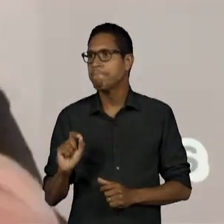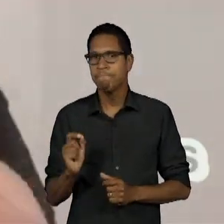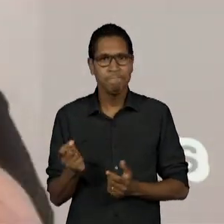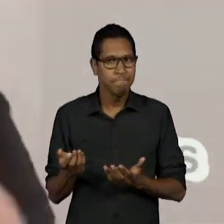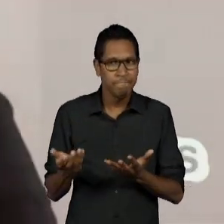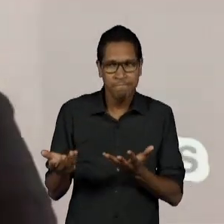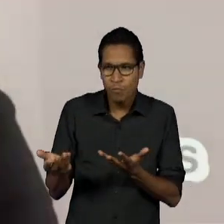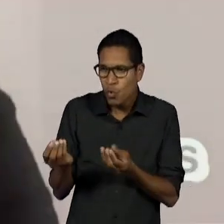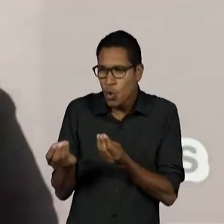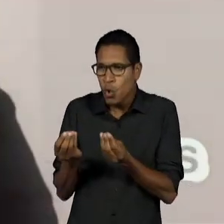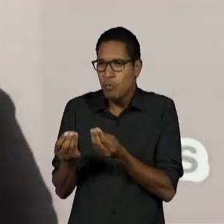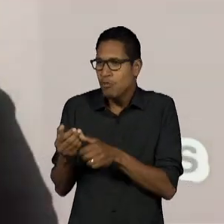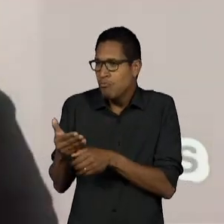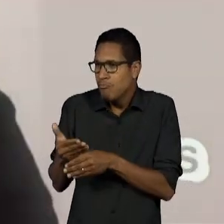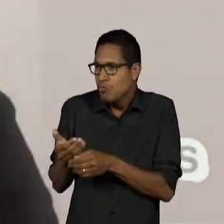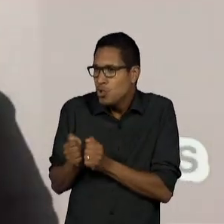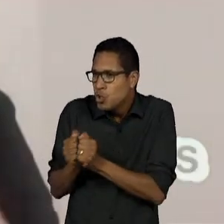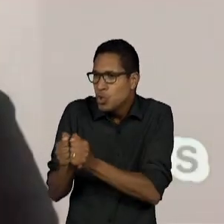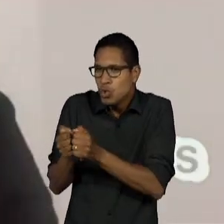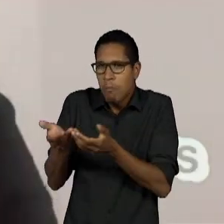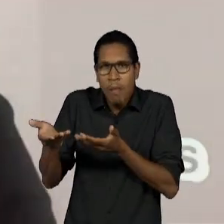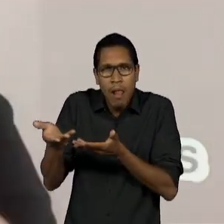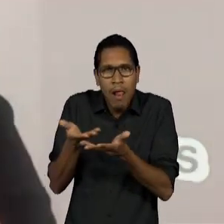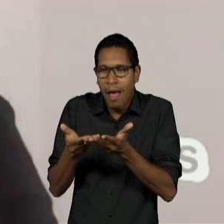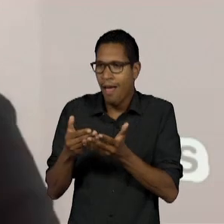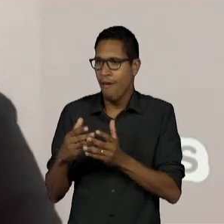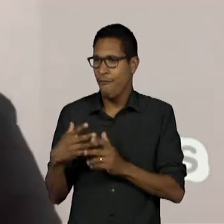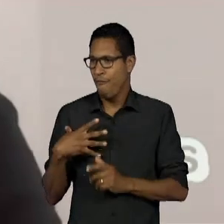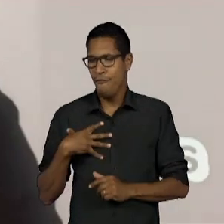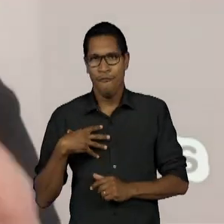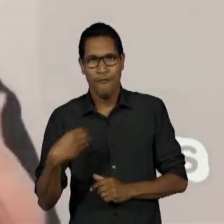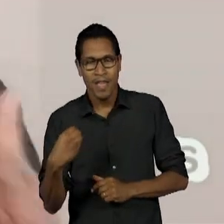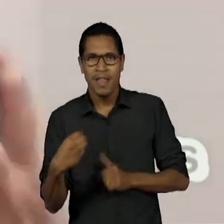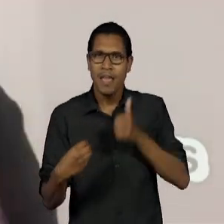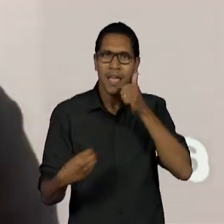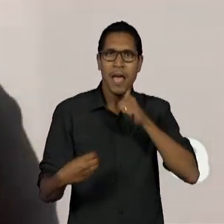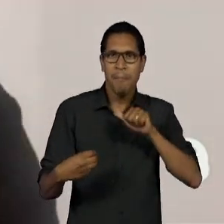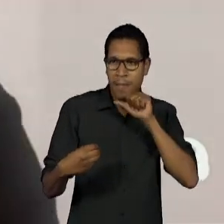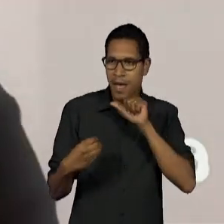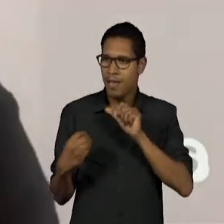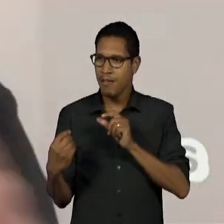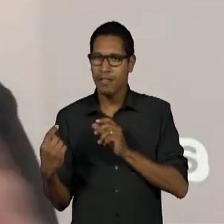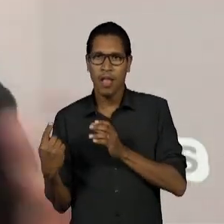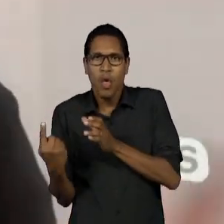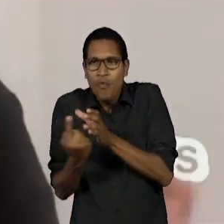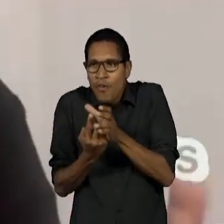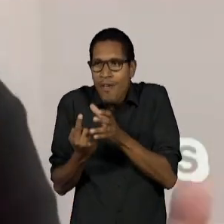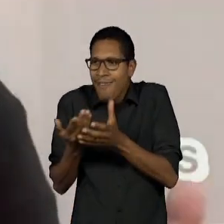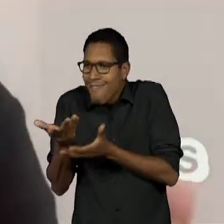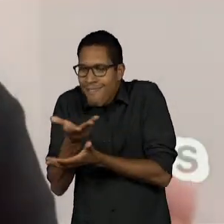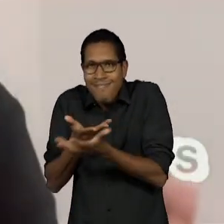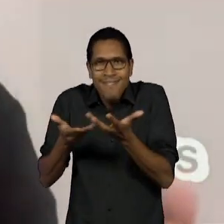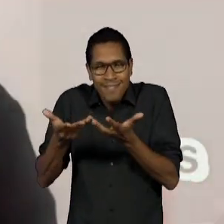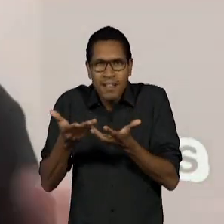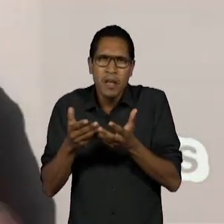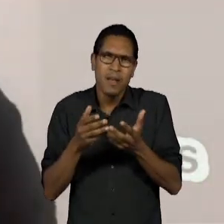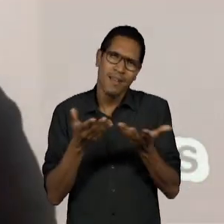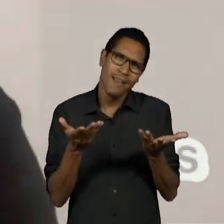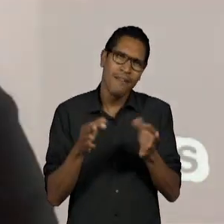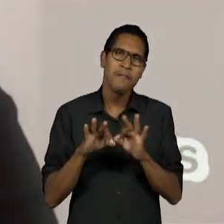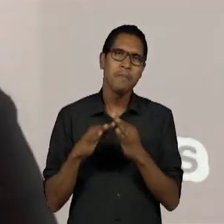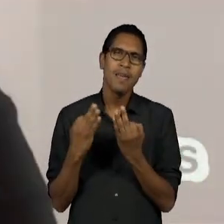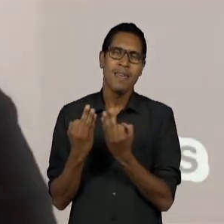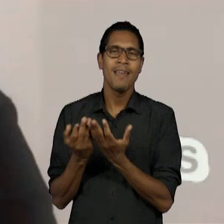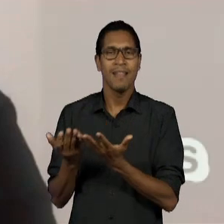de presença entre os filhos e a mãe, os pais, de um modo geral,